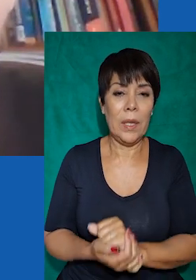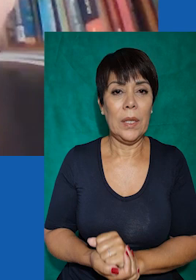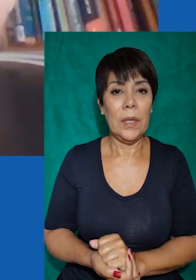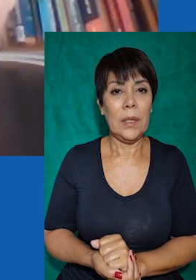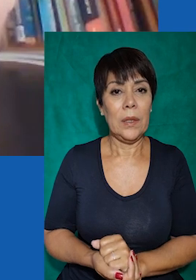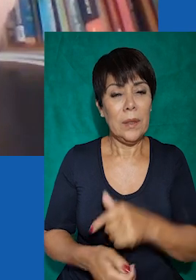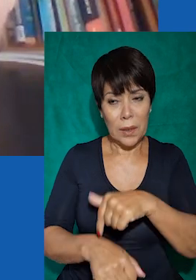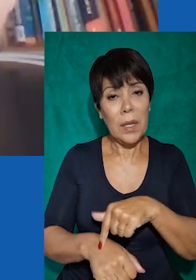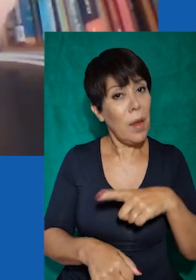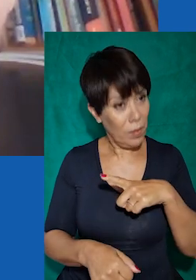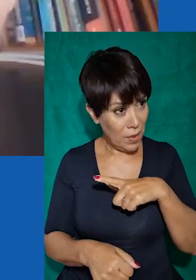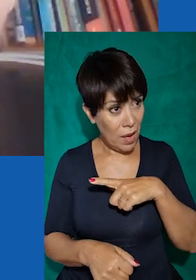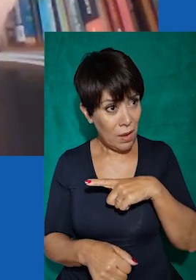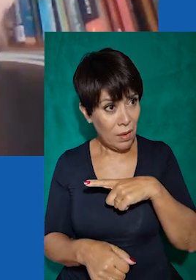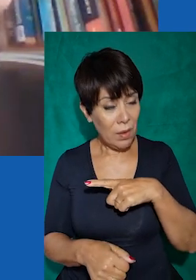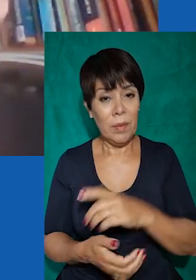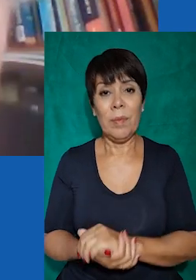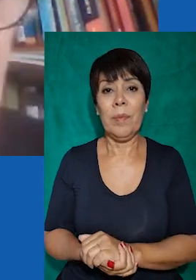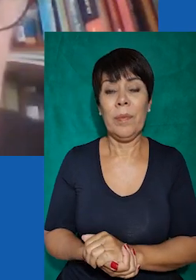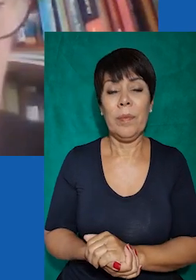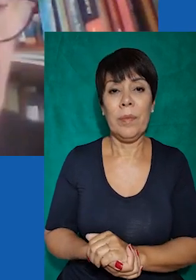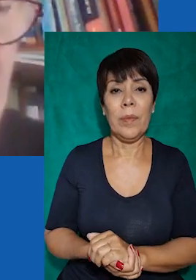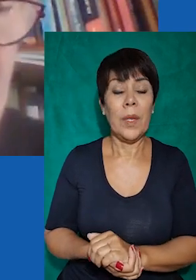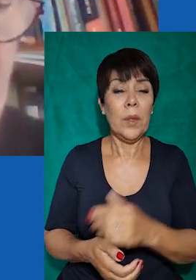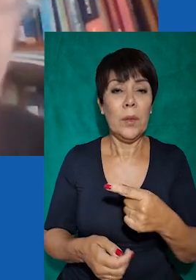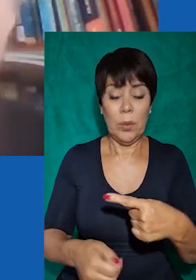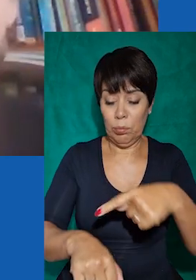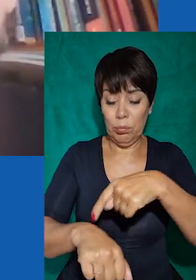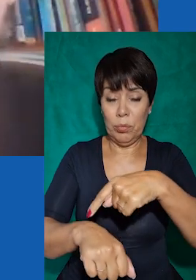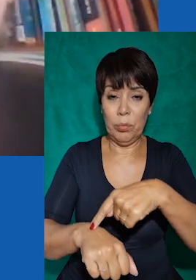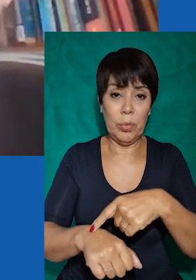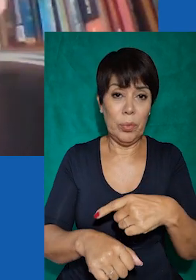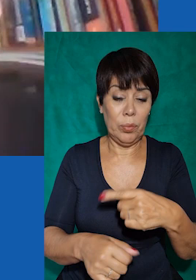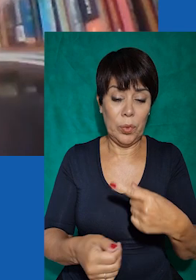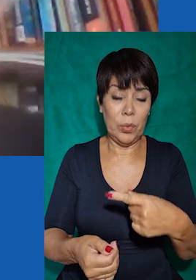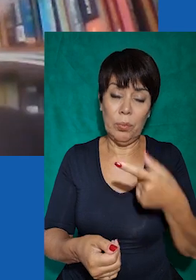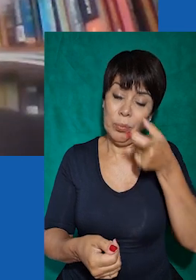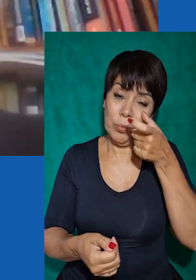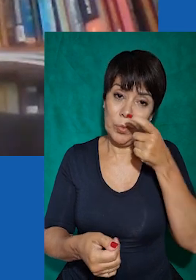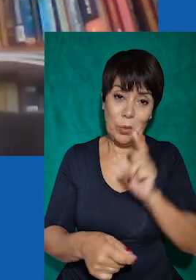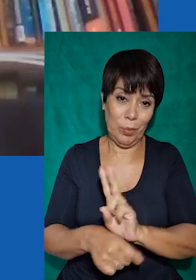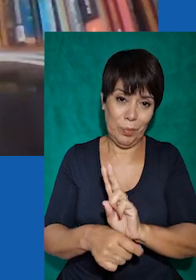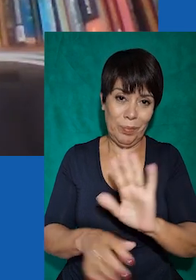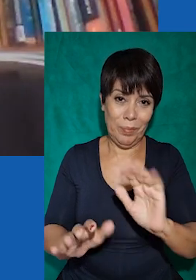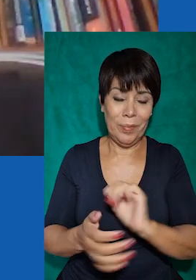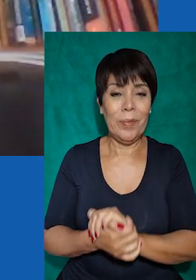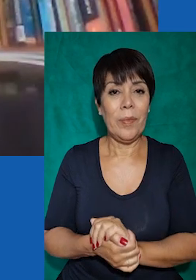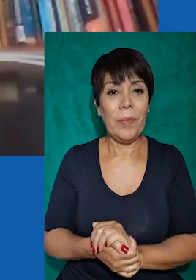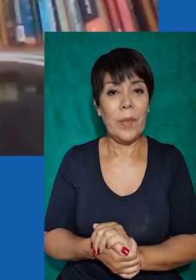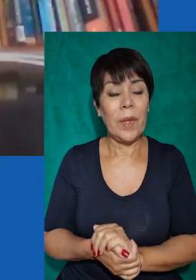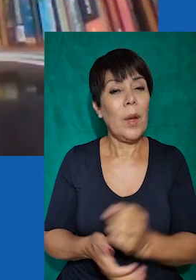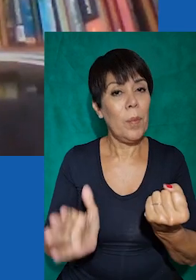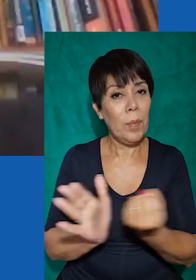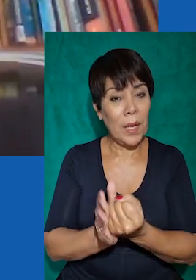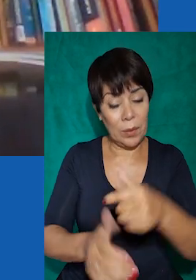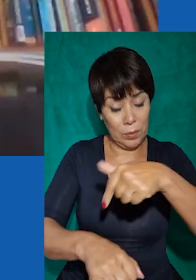diga-me. Tenho tempo ainda? Eu não marquei o horário, desculpe. Então, essa história